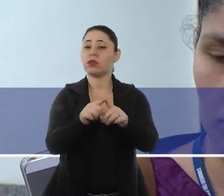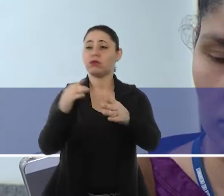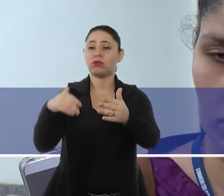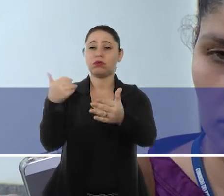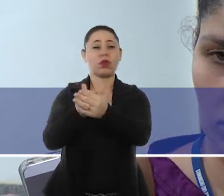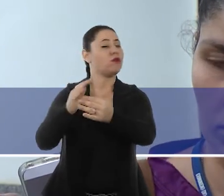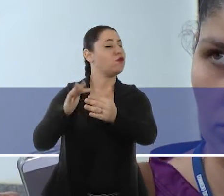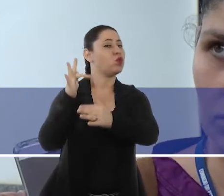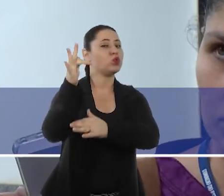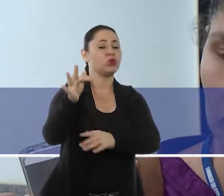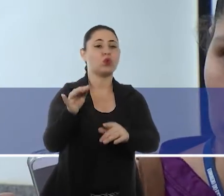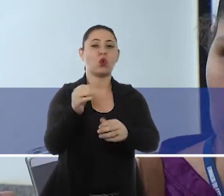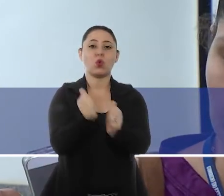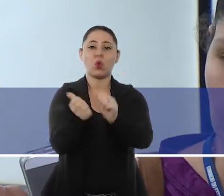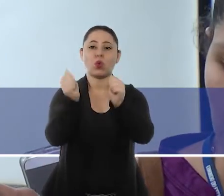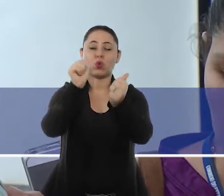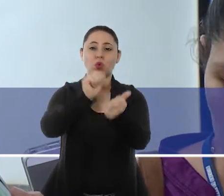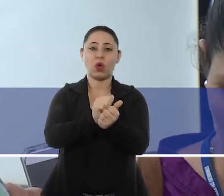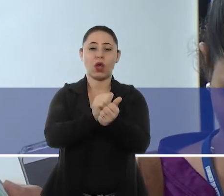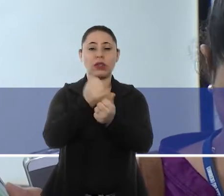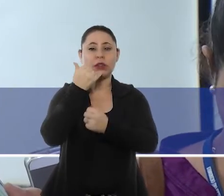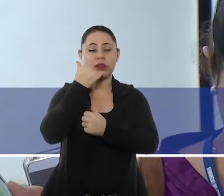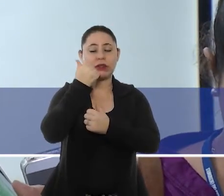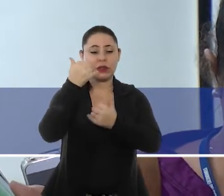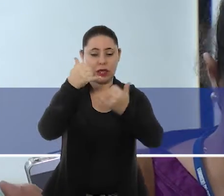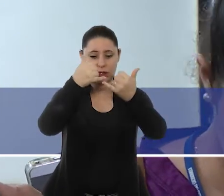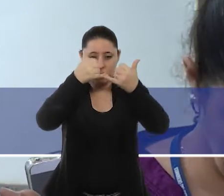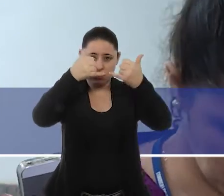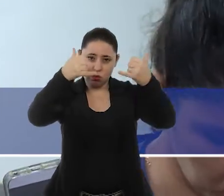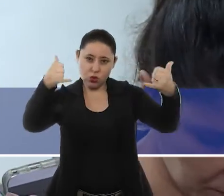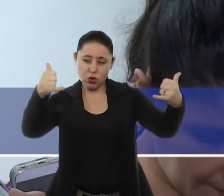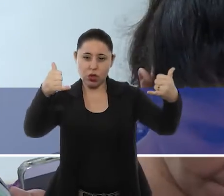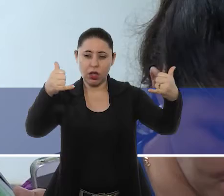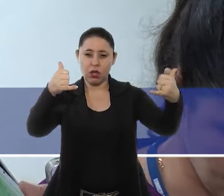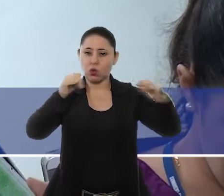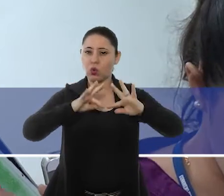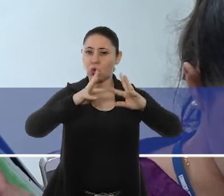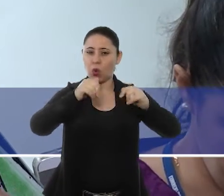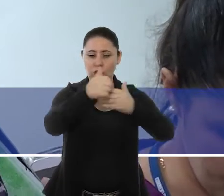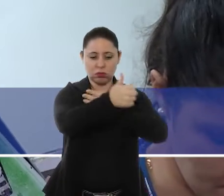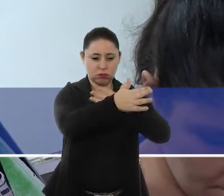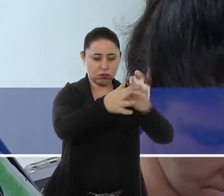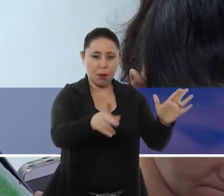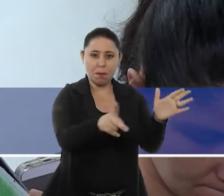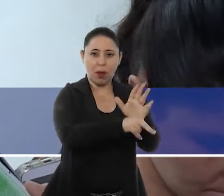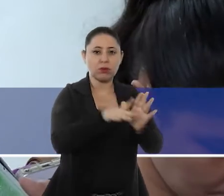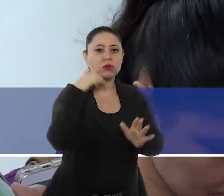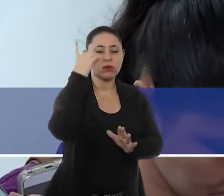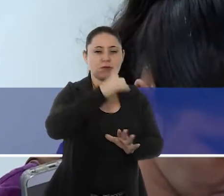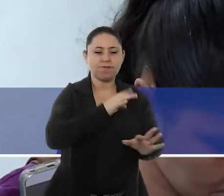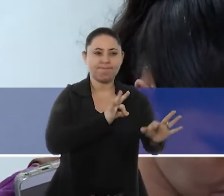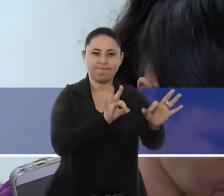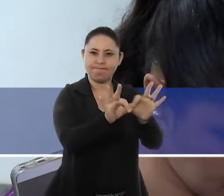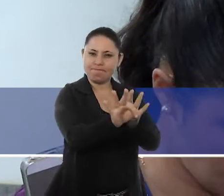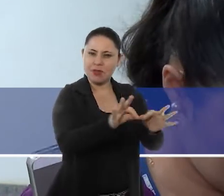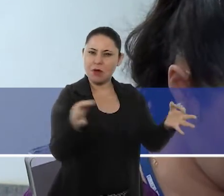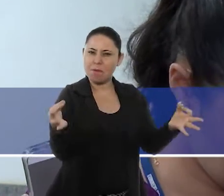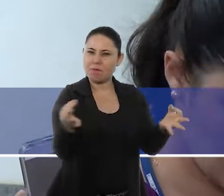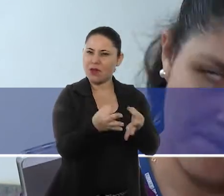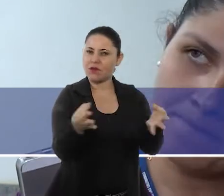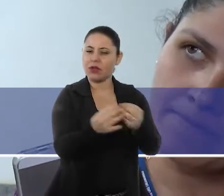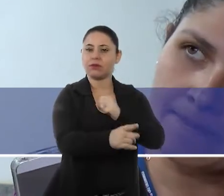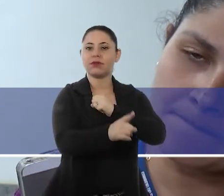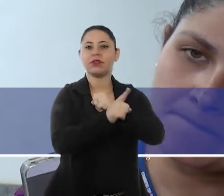for, daí para frente nós estamos nos adaptando. Cabos lógicos, que nós estamos colocando em todos os gabinetes, e gabinetes bem